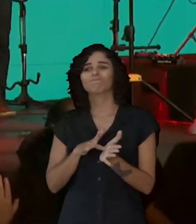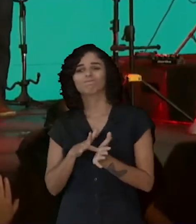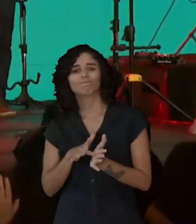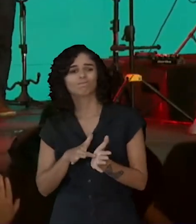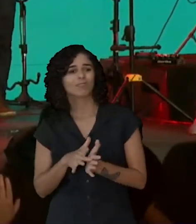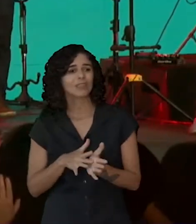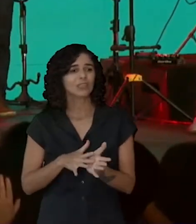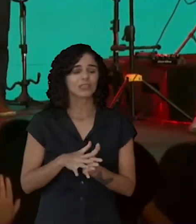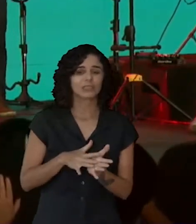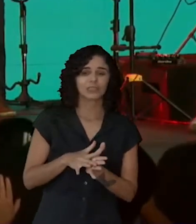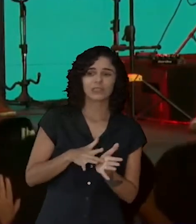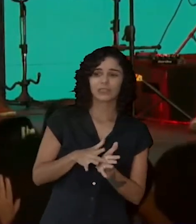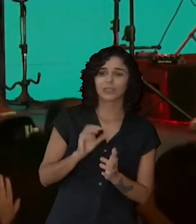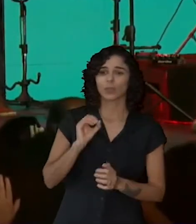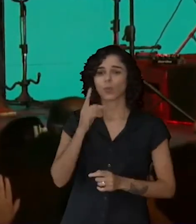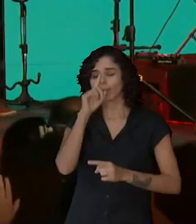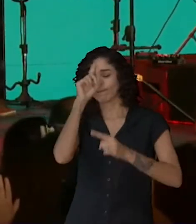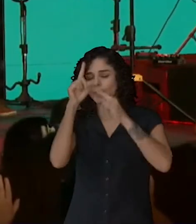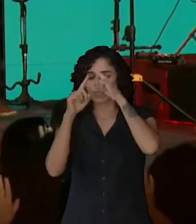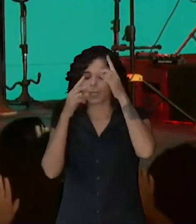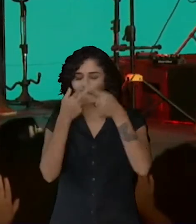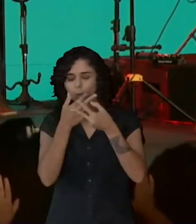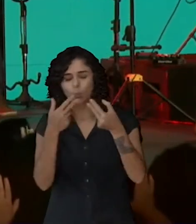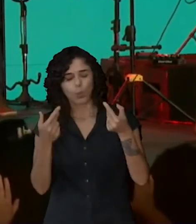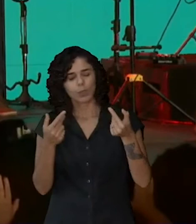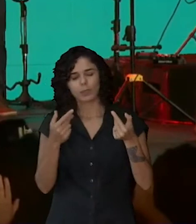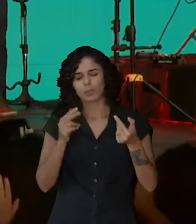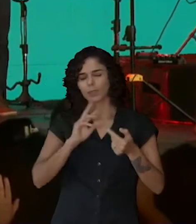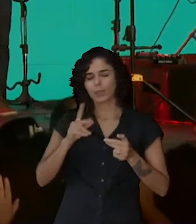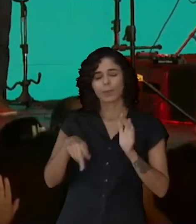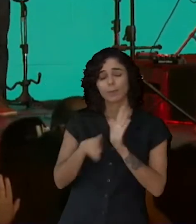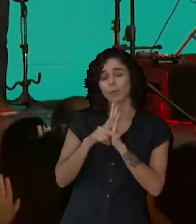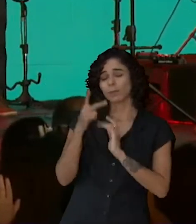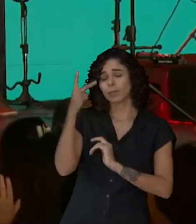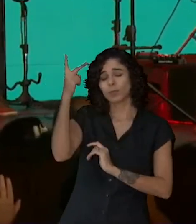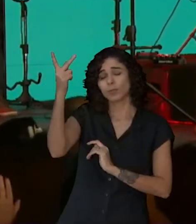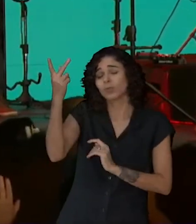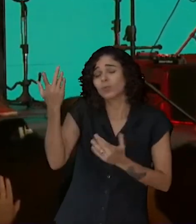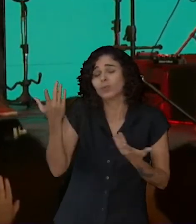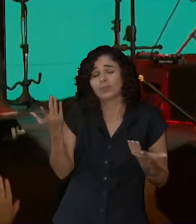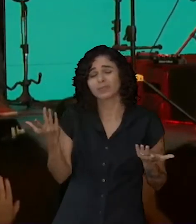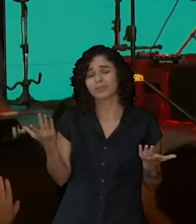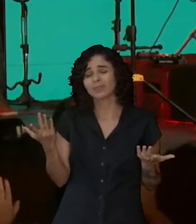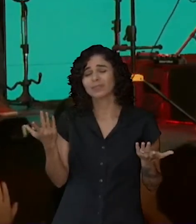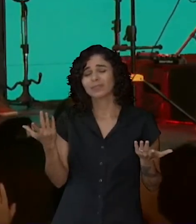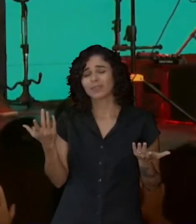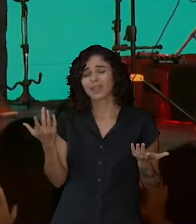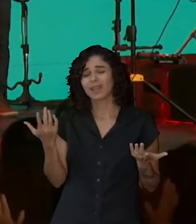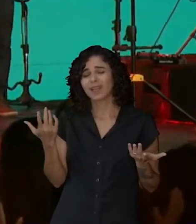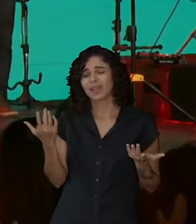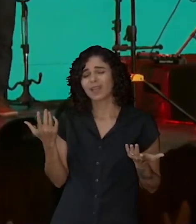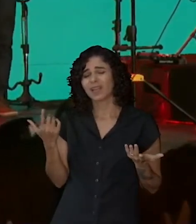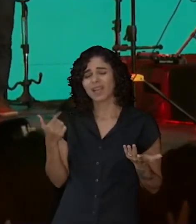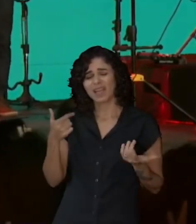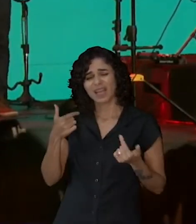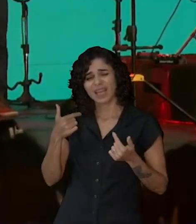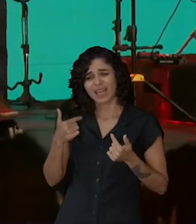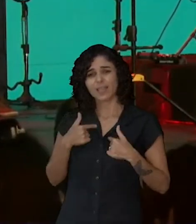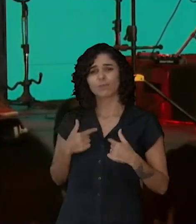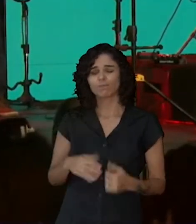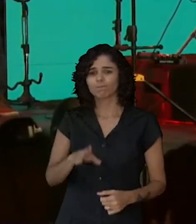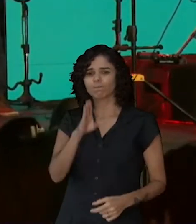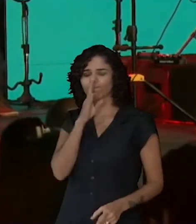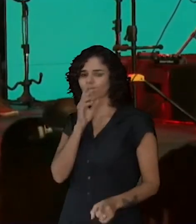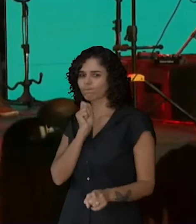coisas que o Senhor não disse. Nos livra de inventar coisa. Por isso eu repreendo e silencio todo espírito